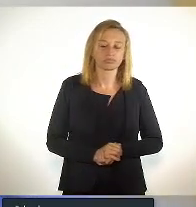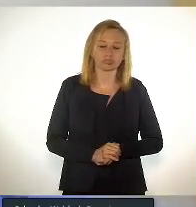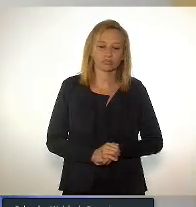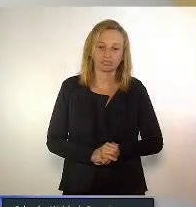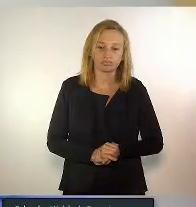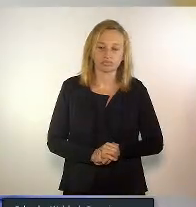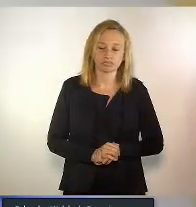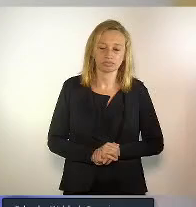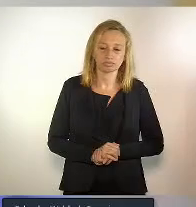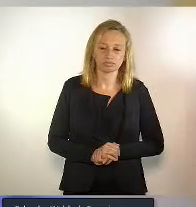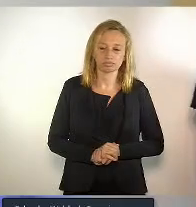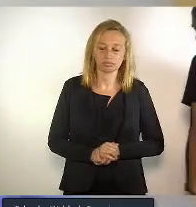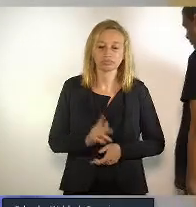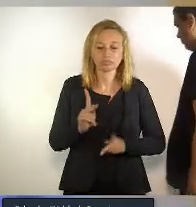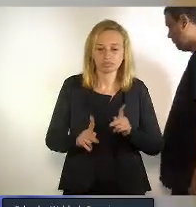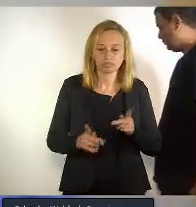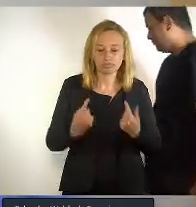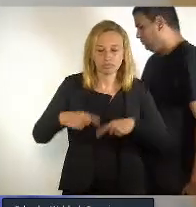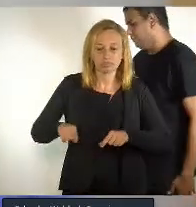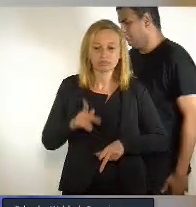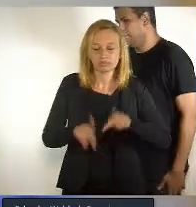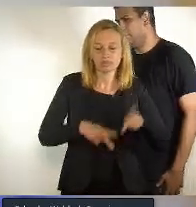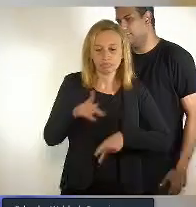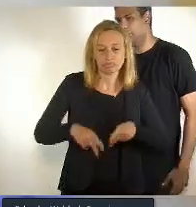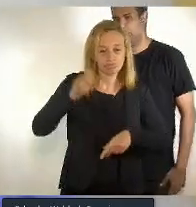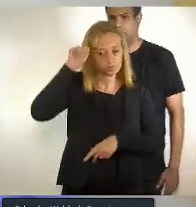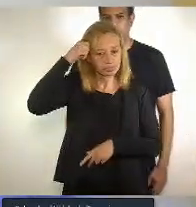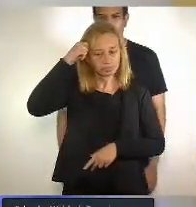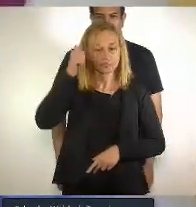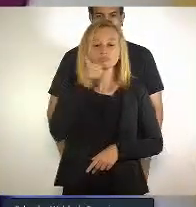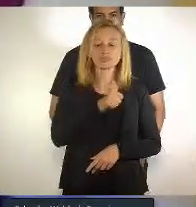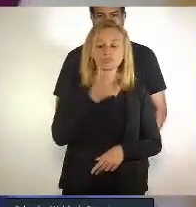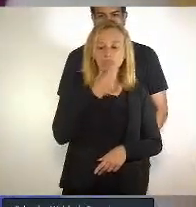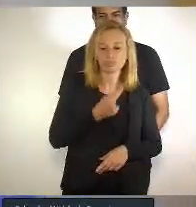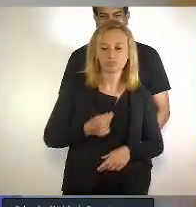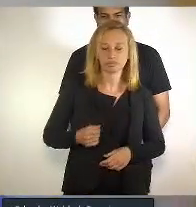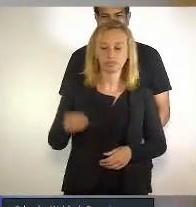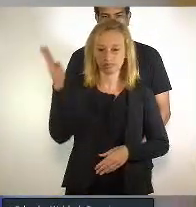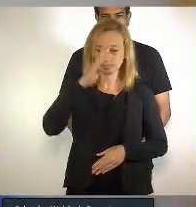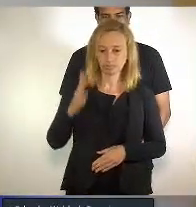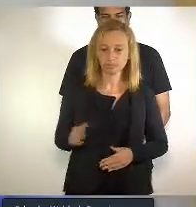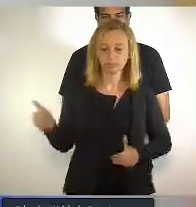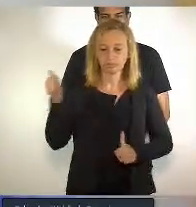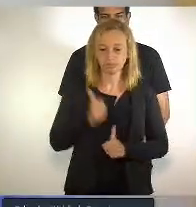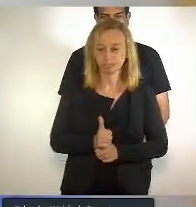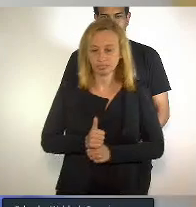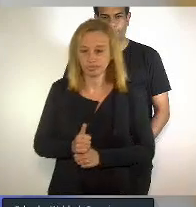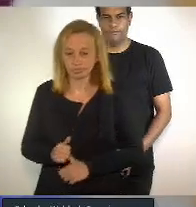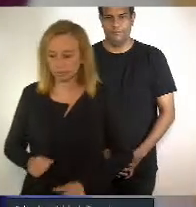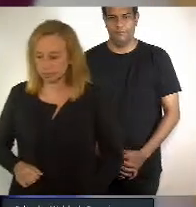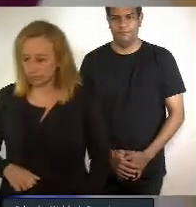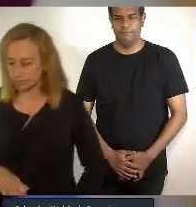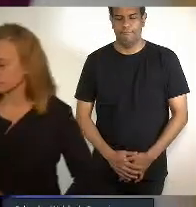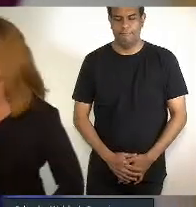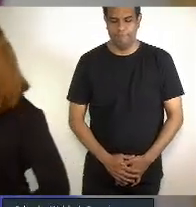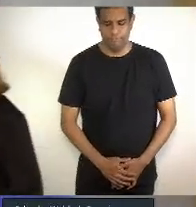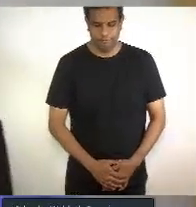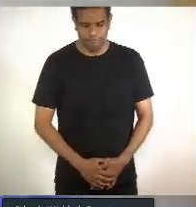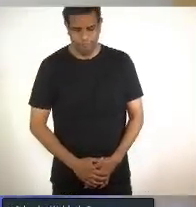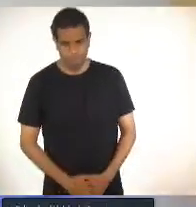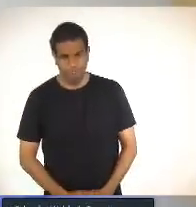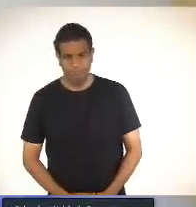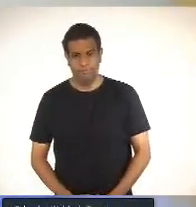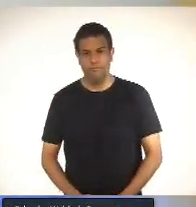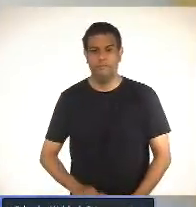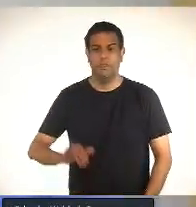predominantemente sobre o povo negro, sobre as mulheres e homens negros deste país. Por isso, é muito importante a data de